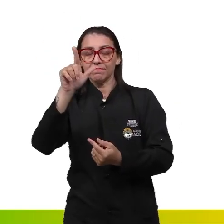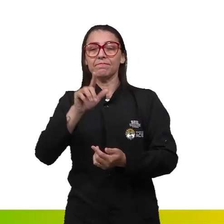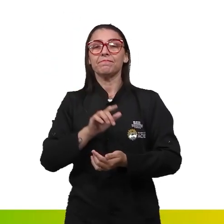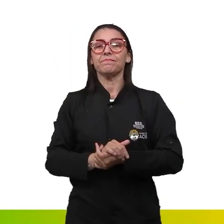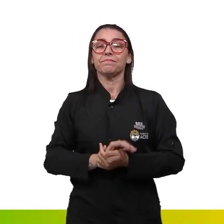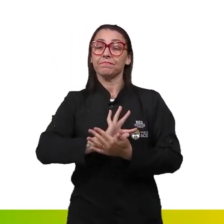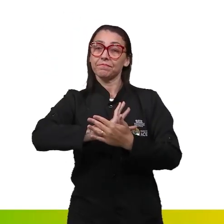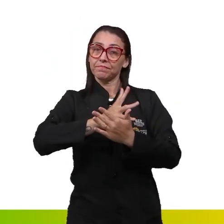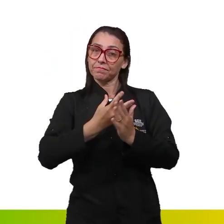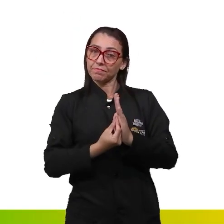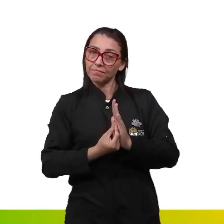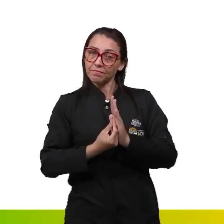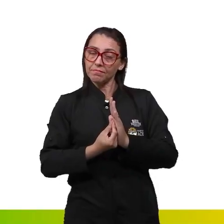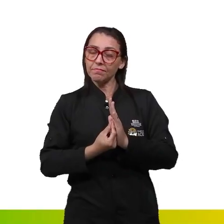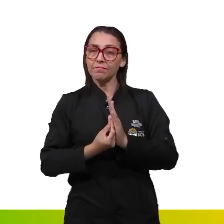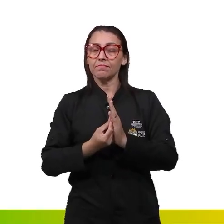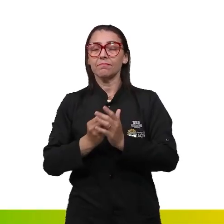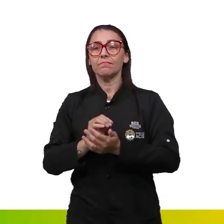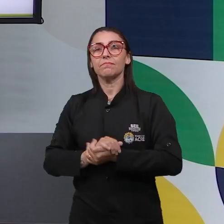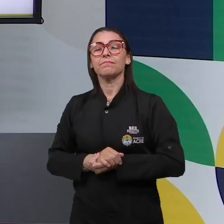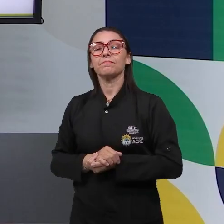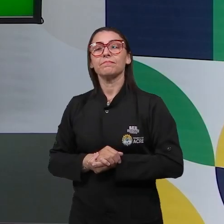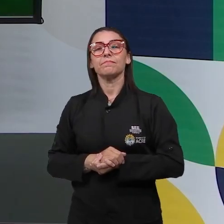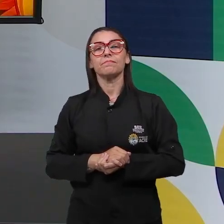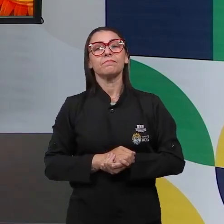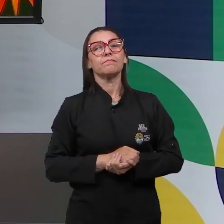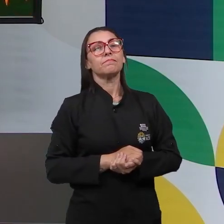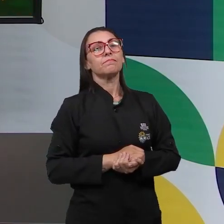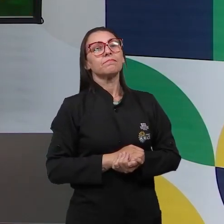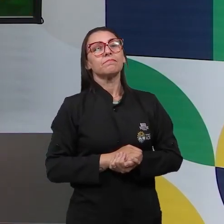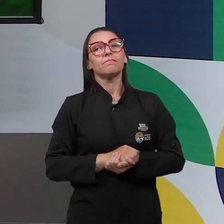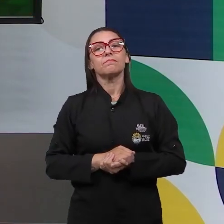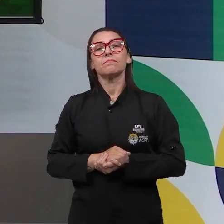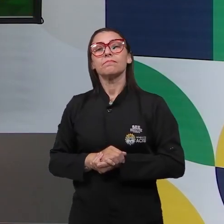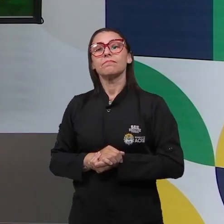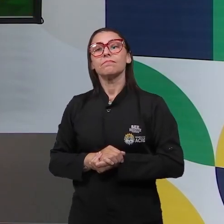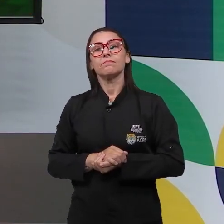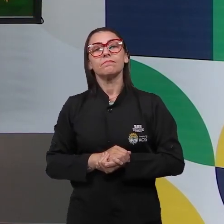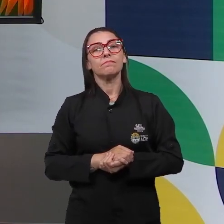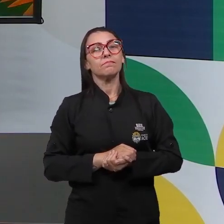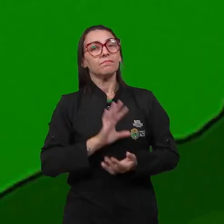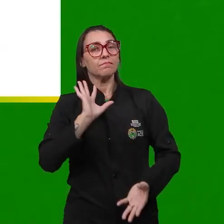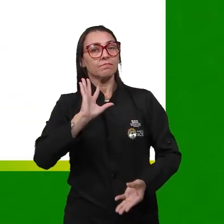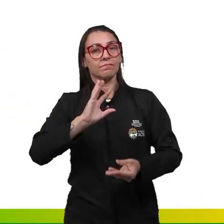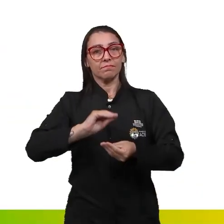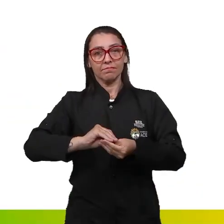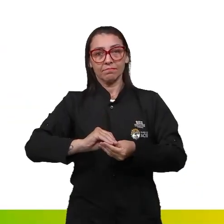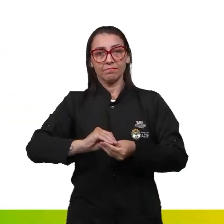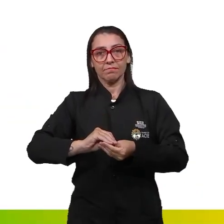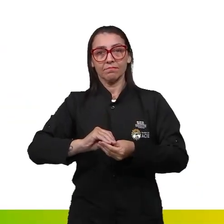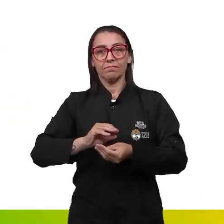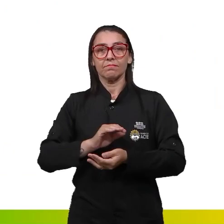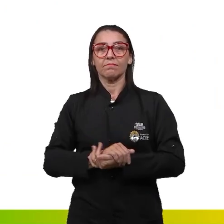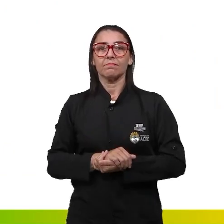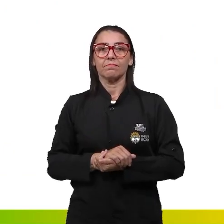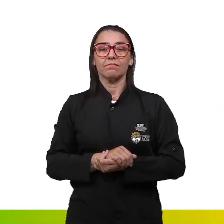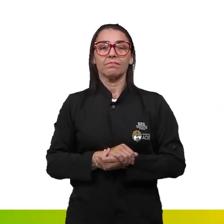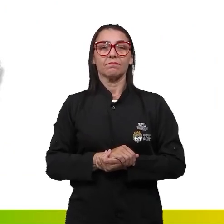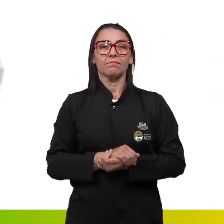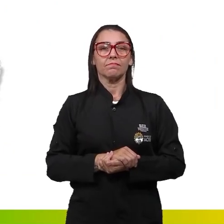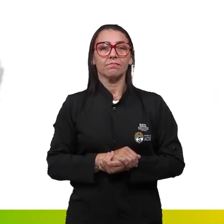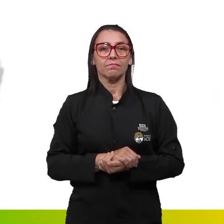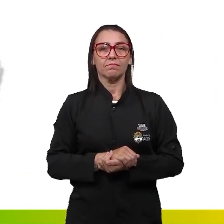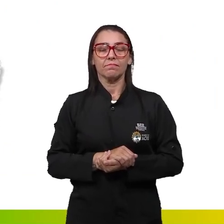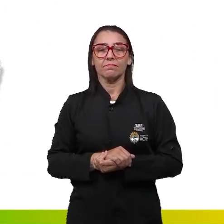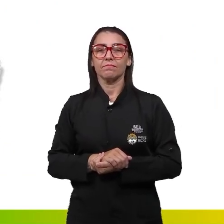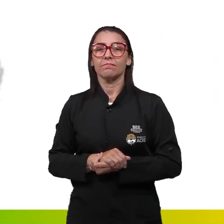claro. Todas ensinam respeito pela natureza. Aí vamos aqui finalizar nossa aula, galera, com um pequeno resuminho do que vimos